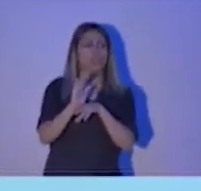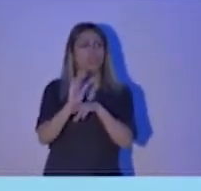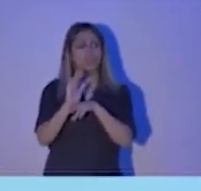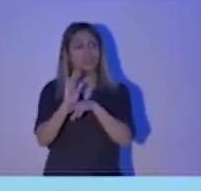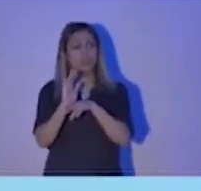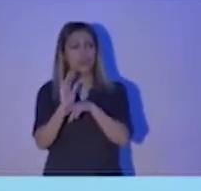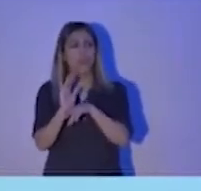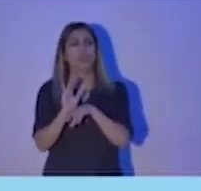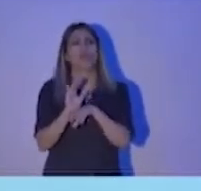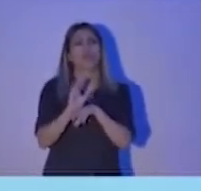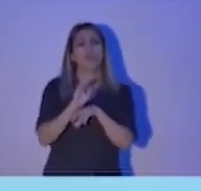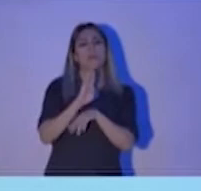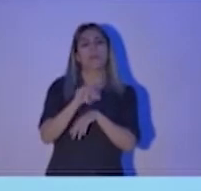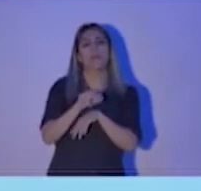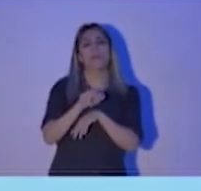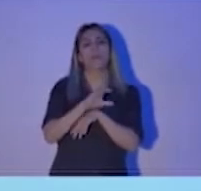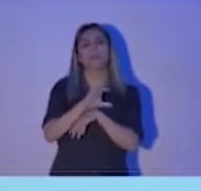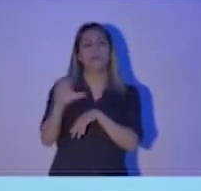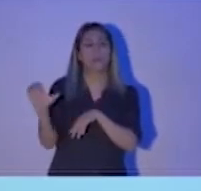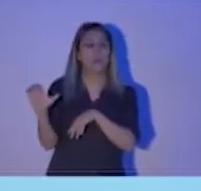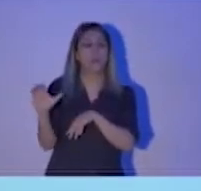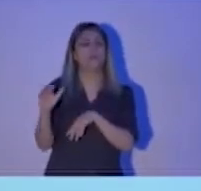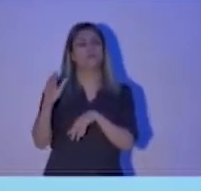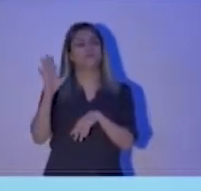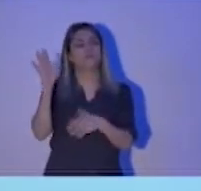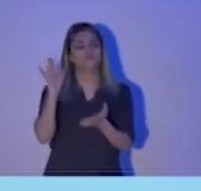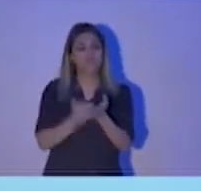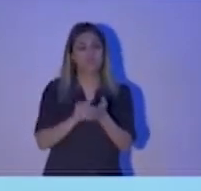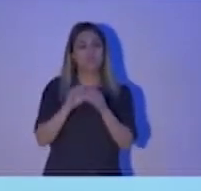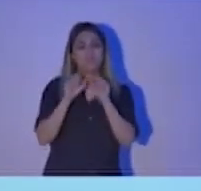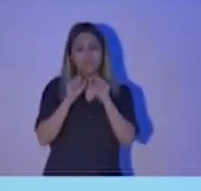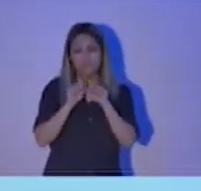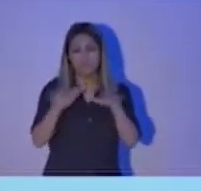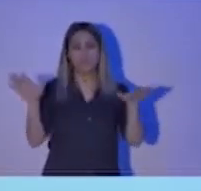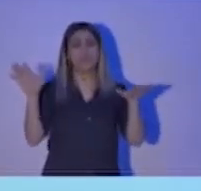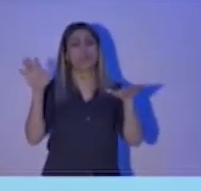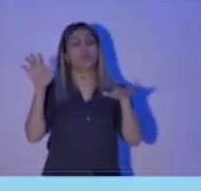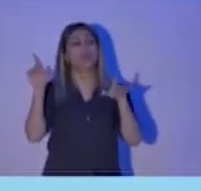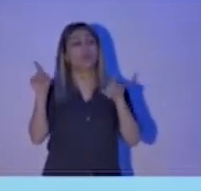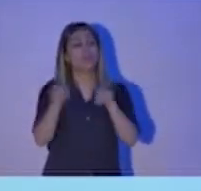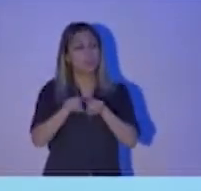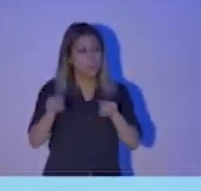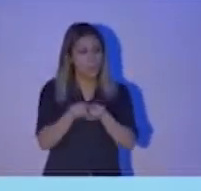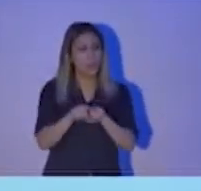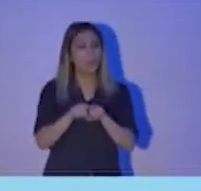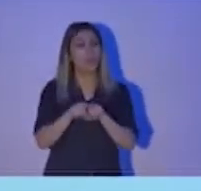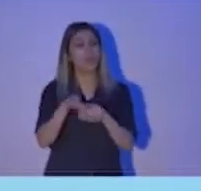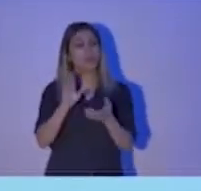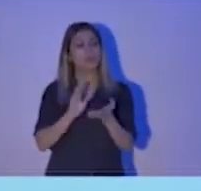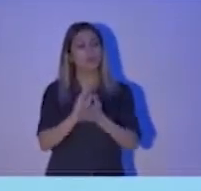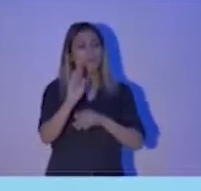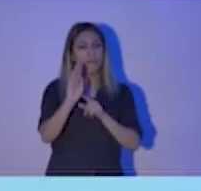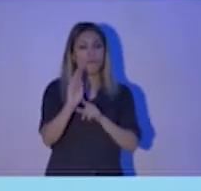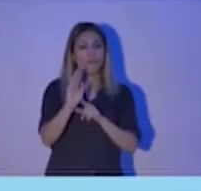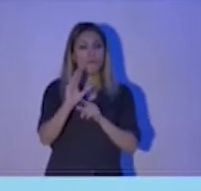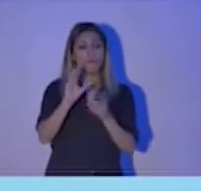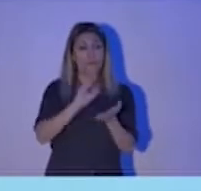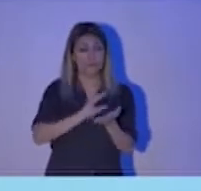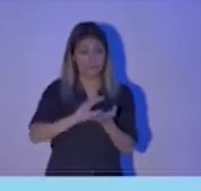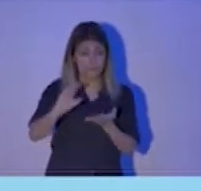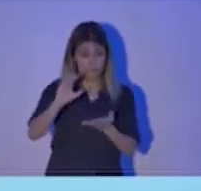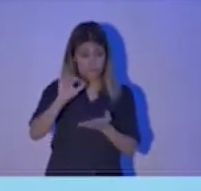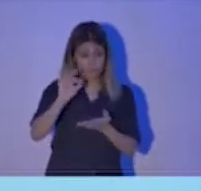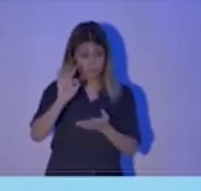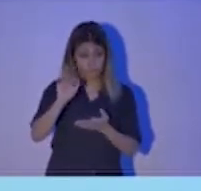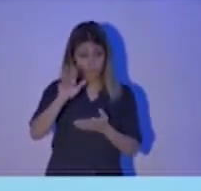base, construção dos currículos, chegar na sala de aula, como nessa luta também pela questão do financiamento, Fundeb e tudo mais. Tá? De que